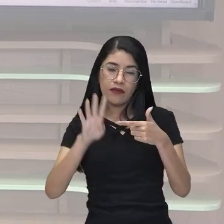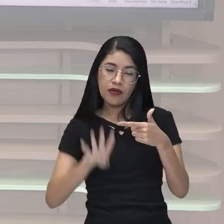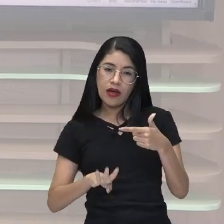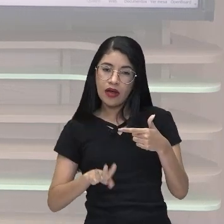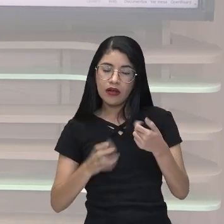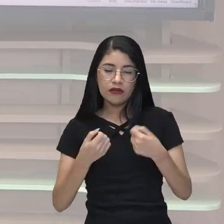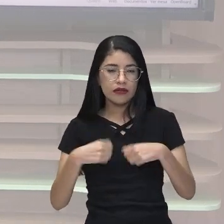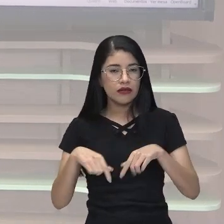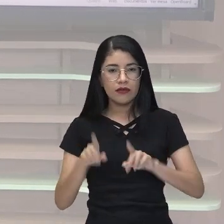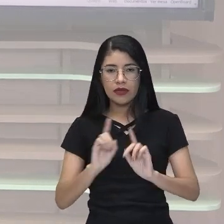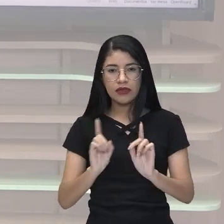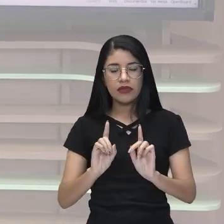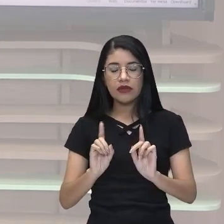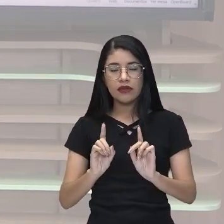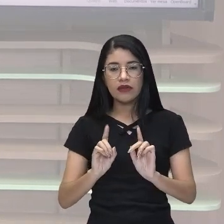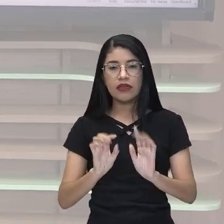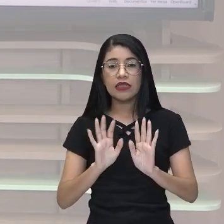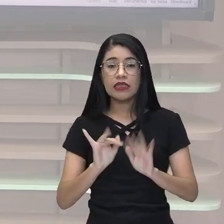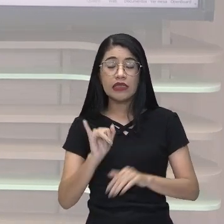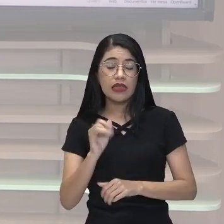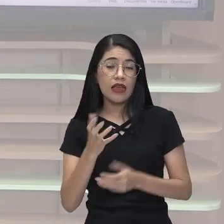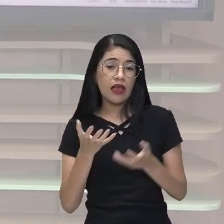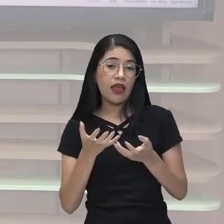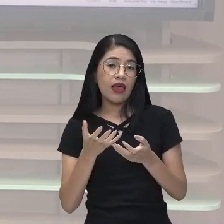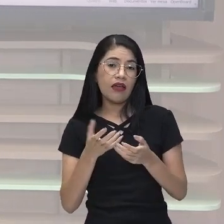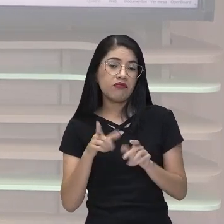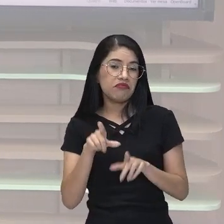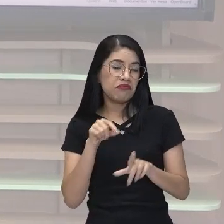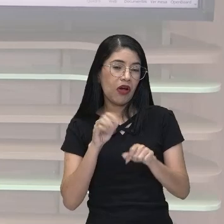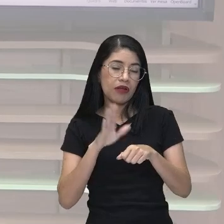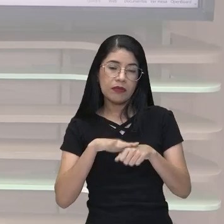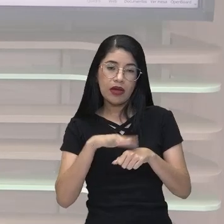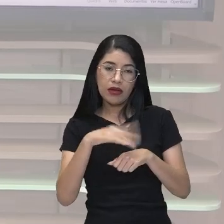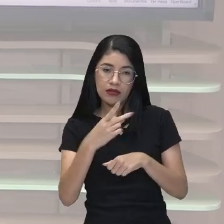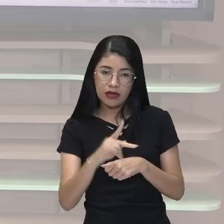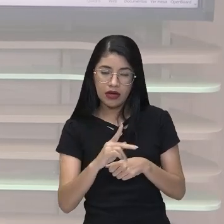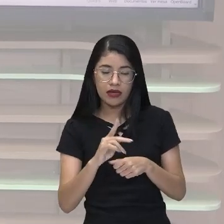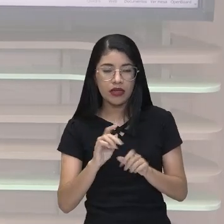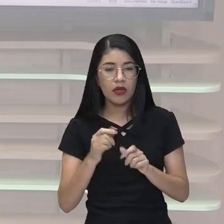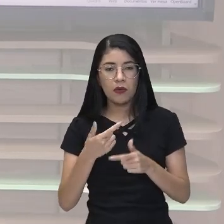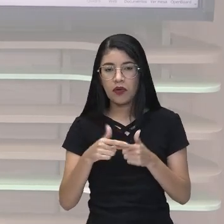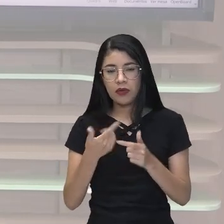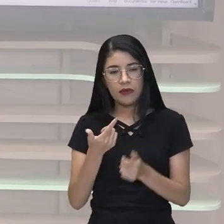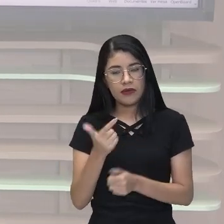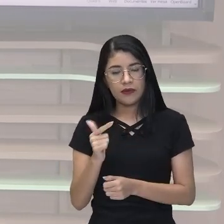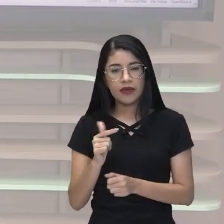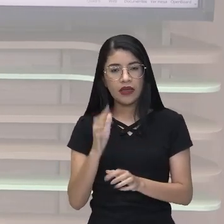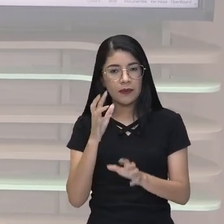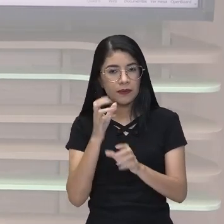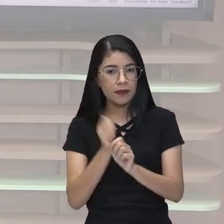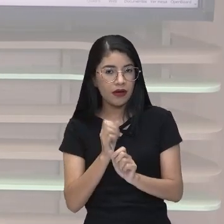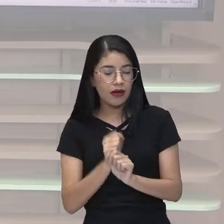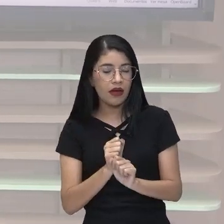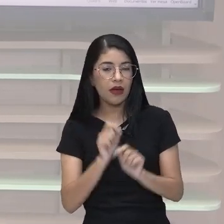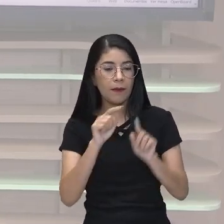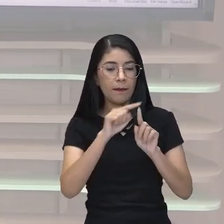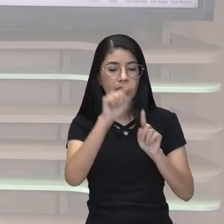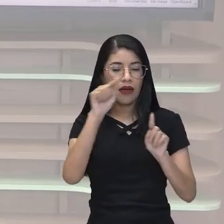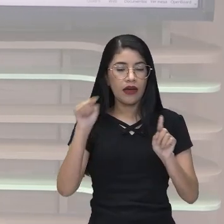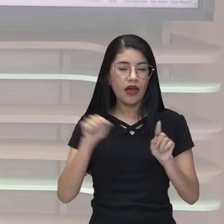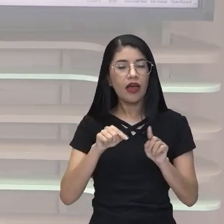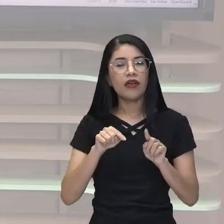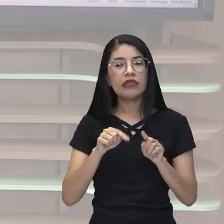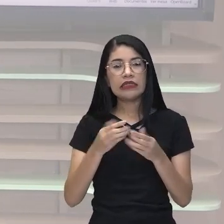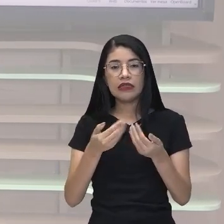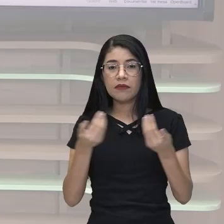não existe. Se você quiser e preferir, não há problema nenhum em você somar os quatro lados